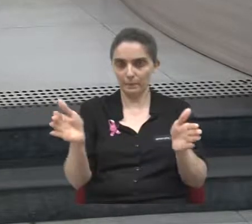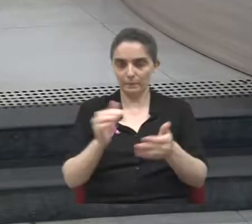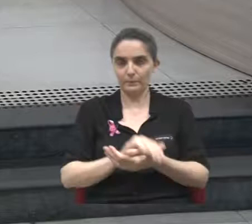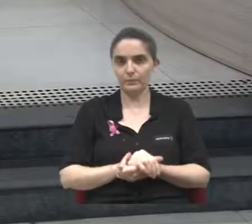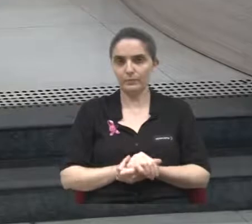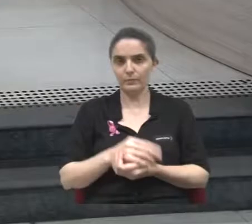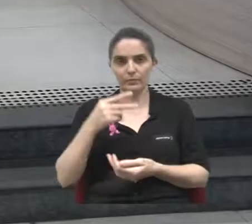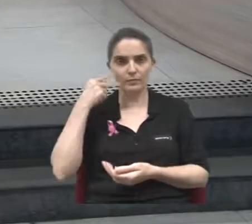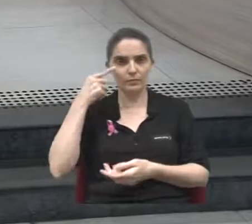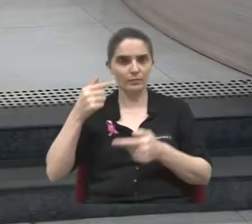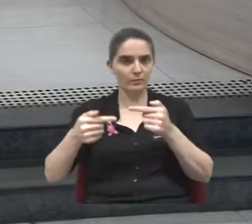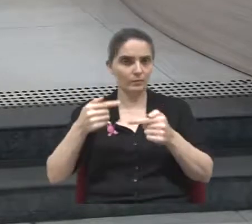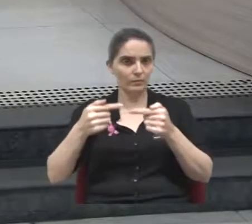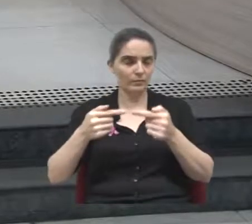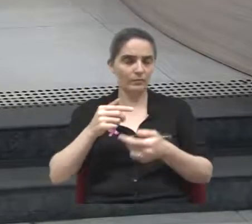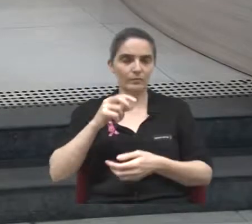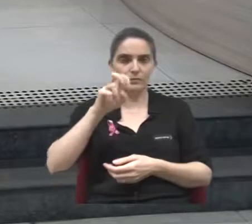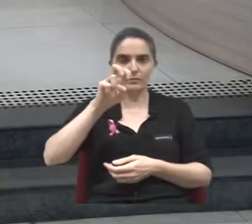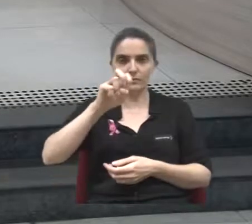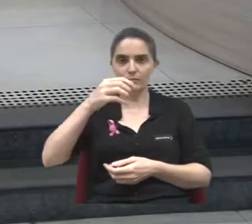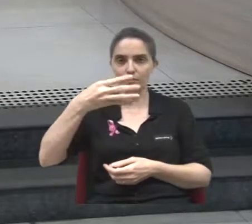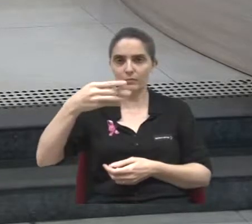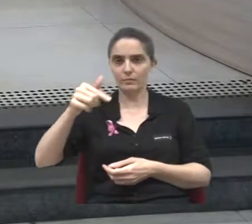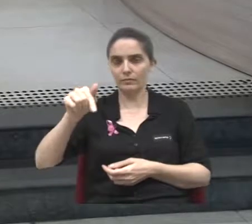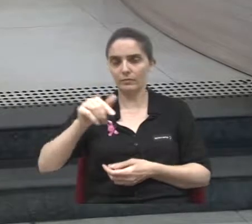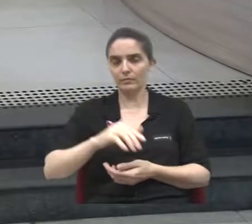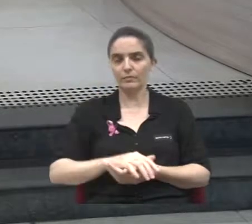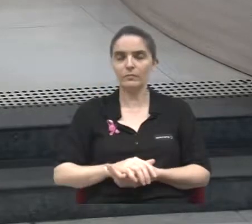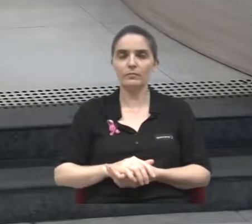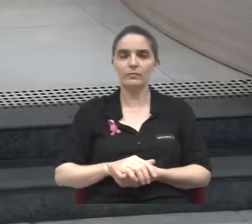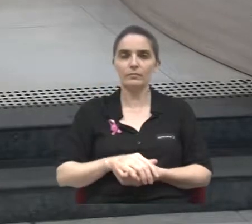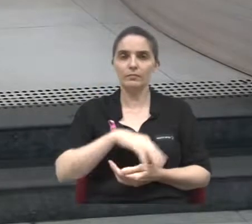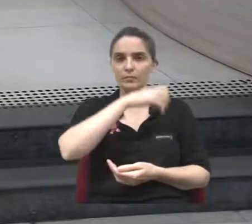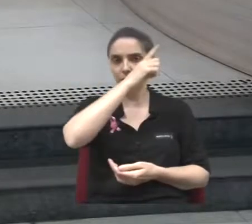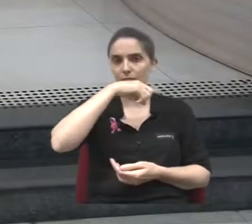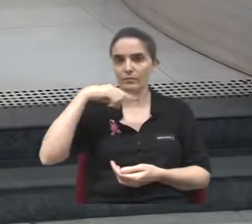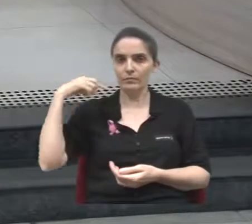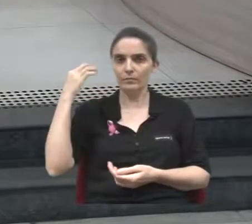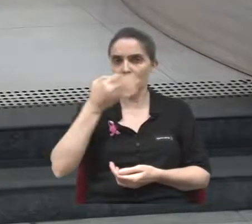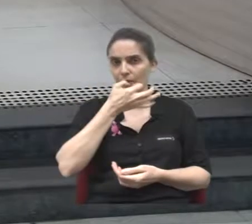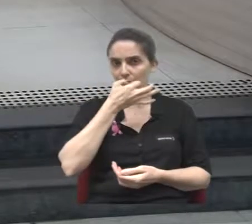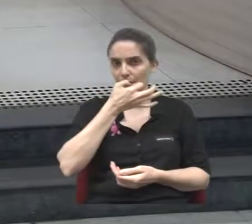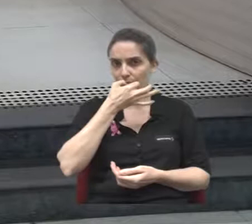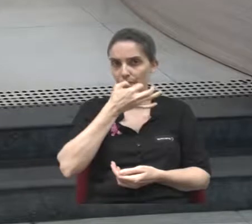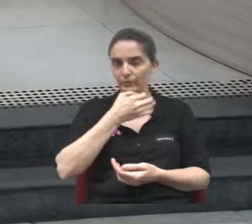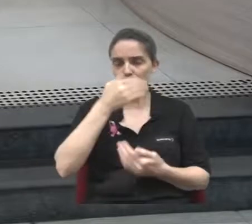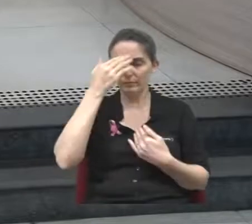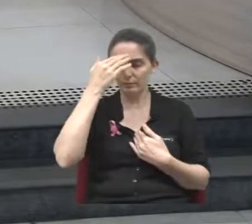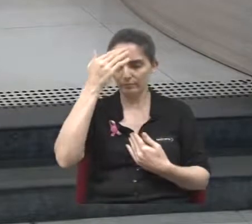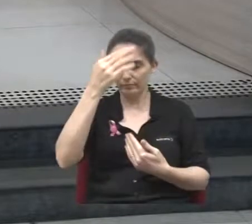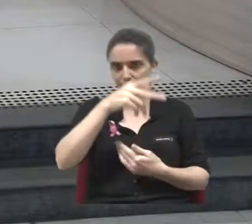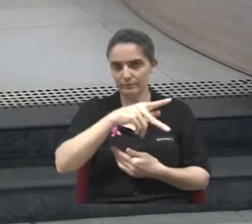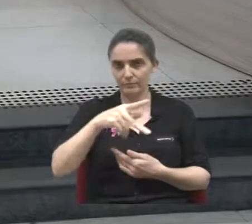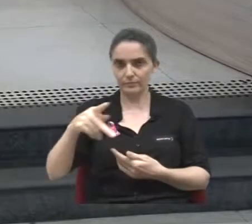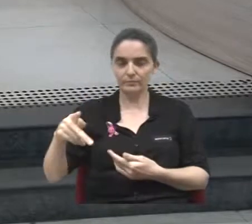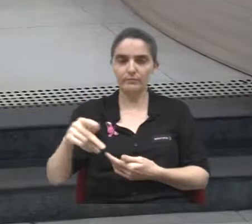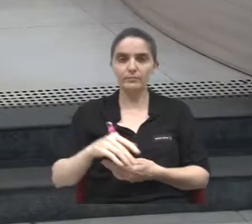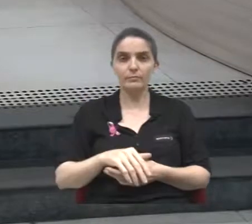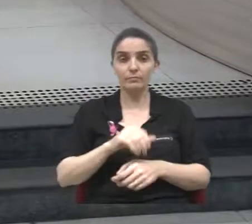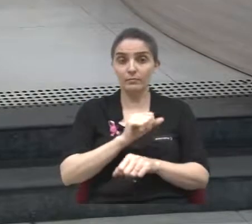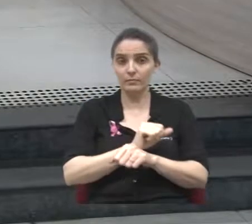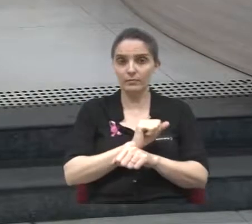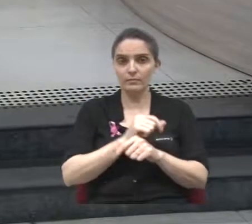o requerimento 547? Eu desejo, senhor Com a presidente. Palavra, doutora Mayra. Obrigada, senhor presidente, por esperar, porque eu tinha dois